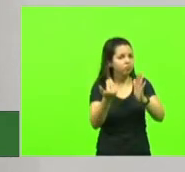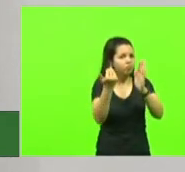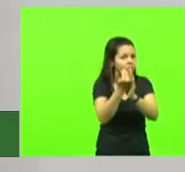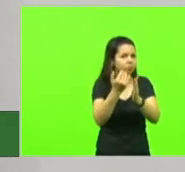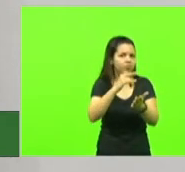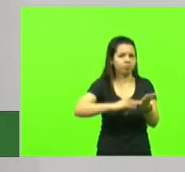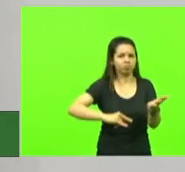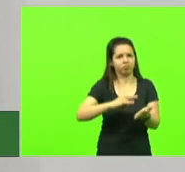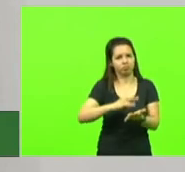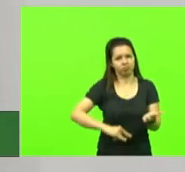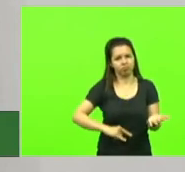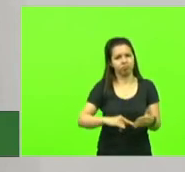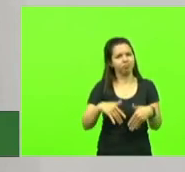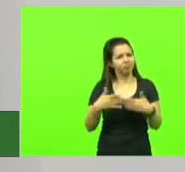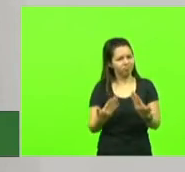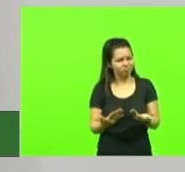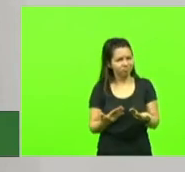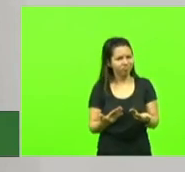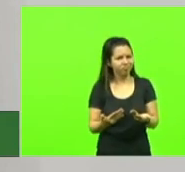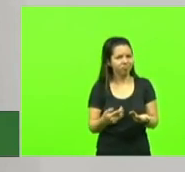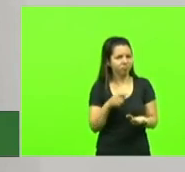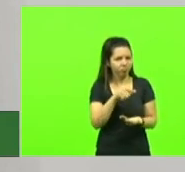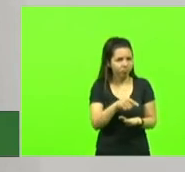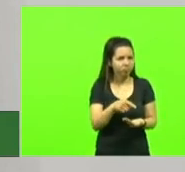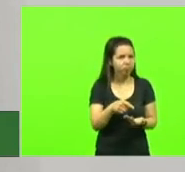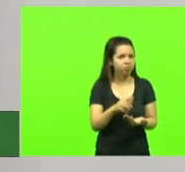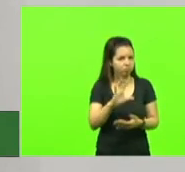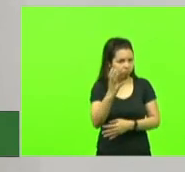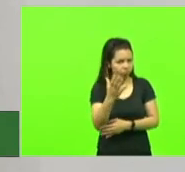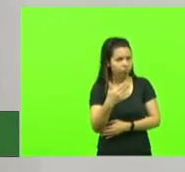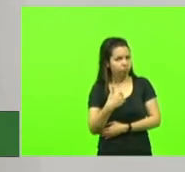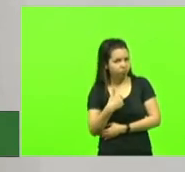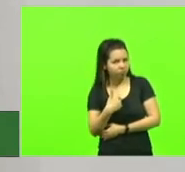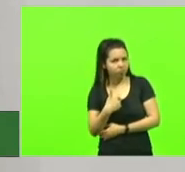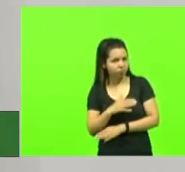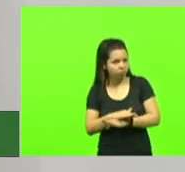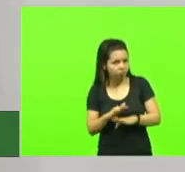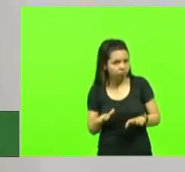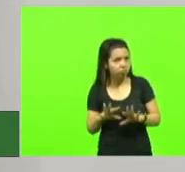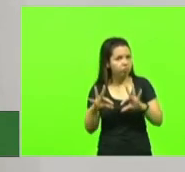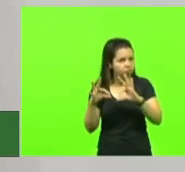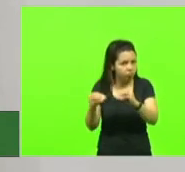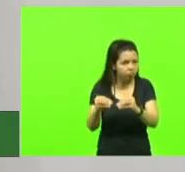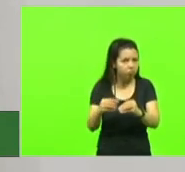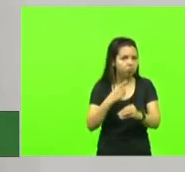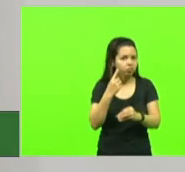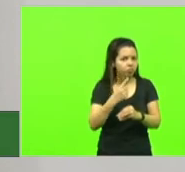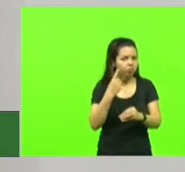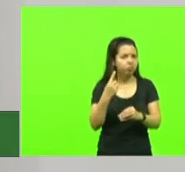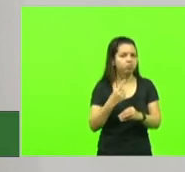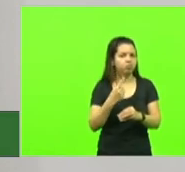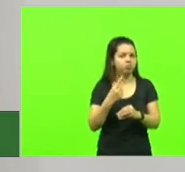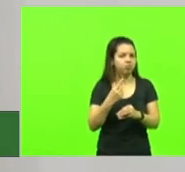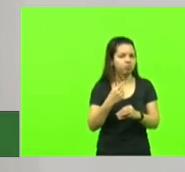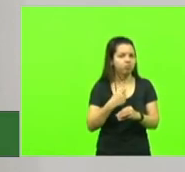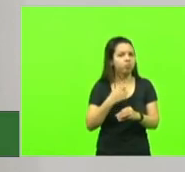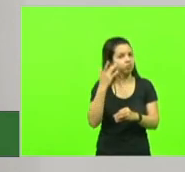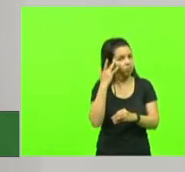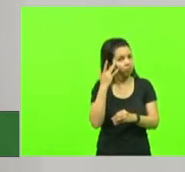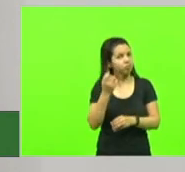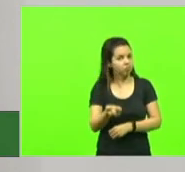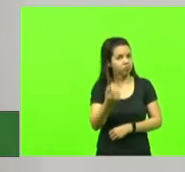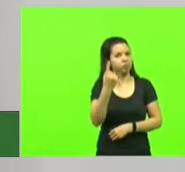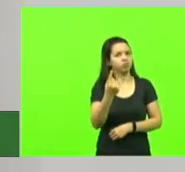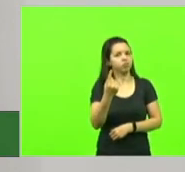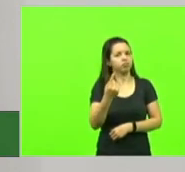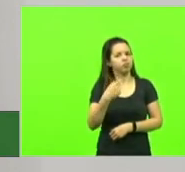documentos. Então, será que isso está acontecendo só comigo ou é com todos os deputados? Eu estou achando muito estranho. Então,